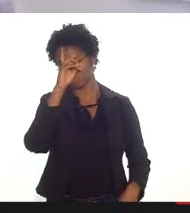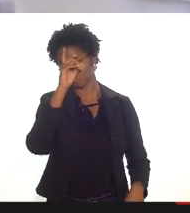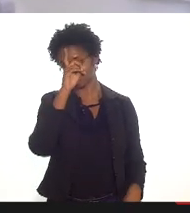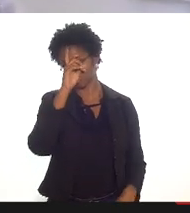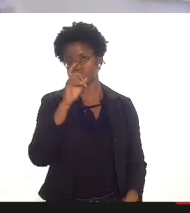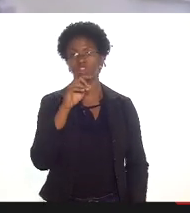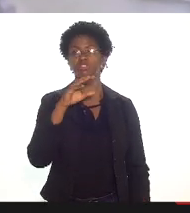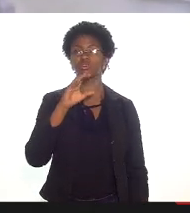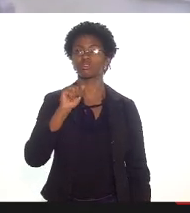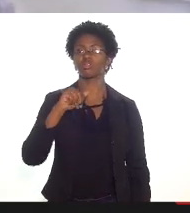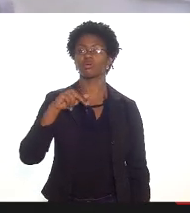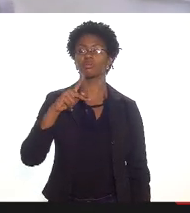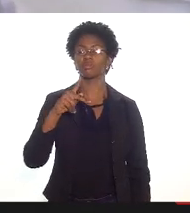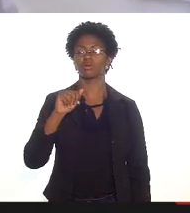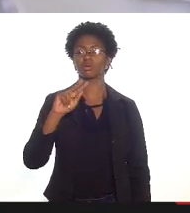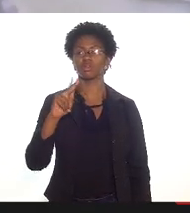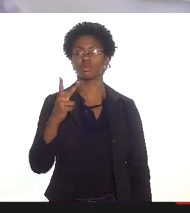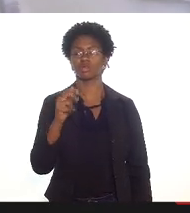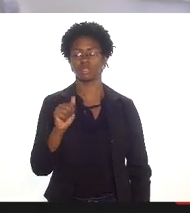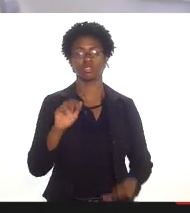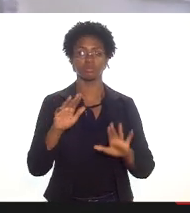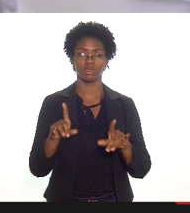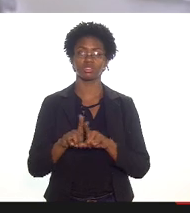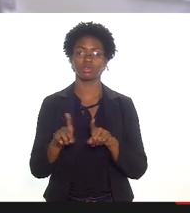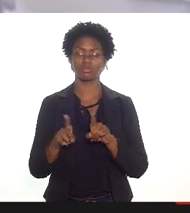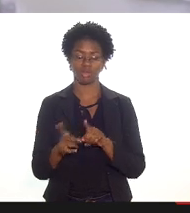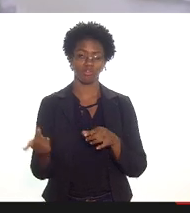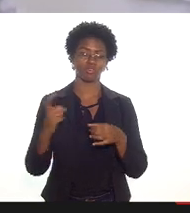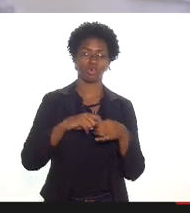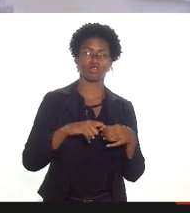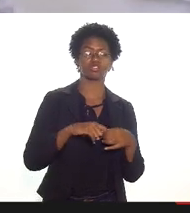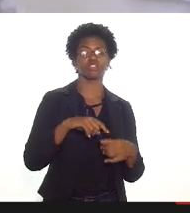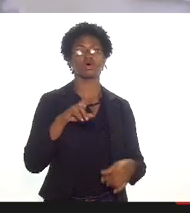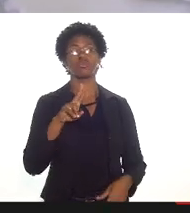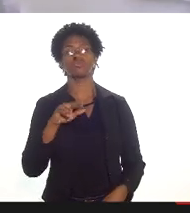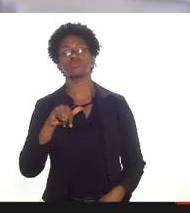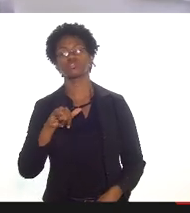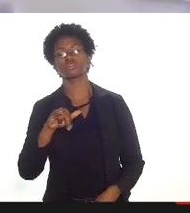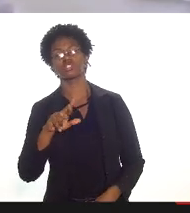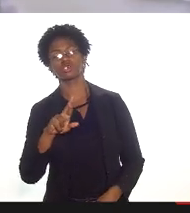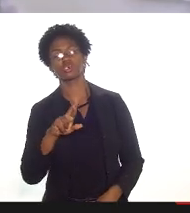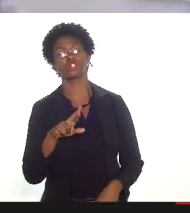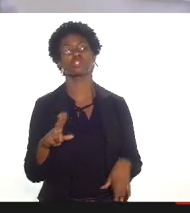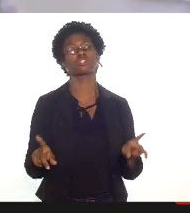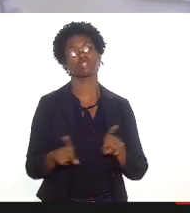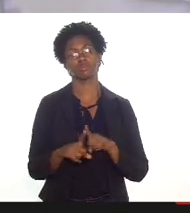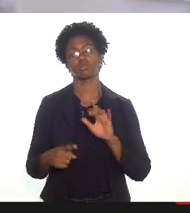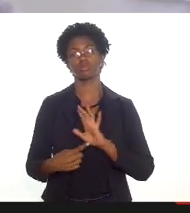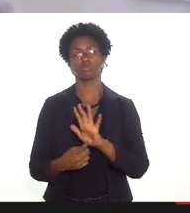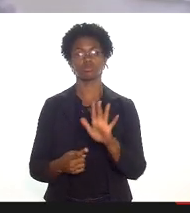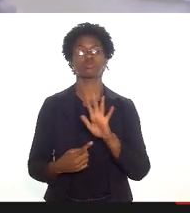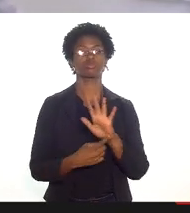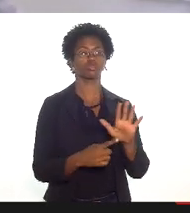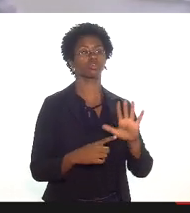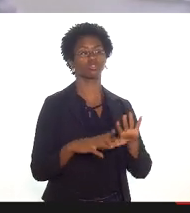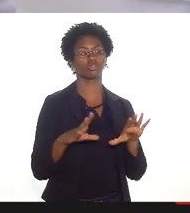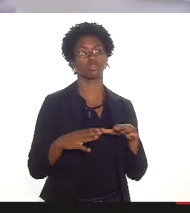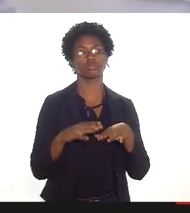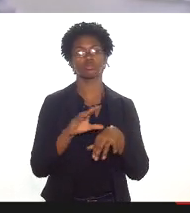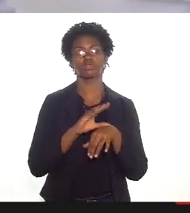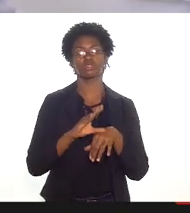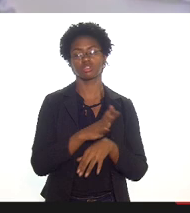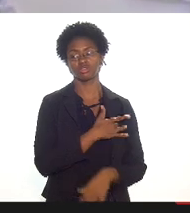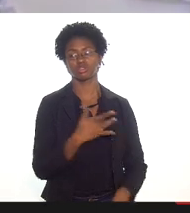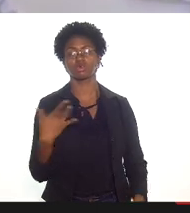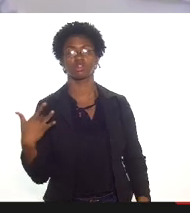como também a requalificação da UNI. Todos isso foram apontados pela Comissão de Saúde e, através do mandato do deputado